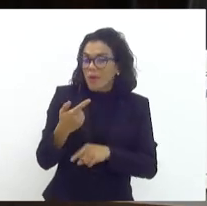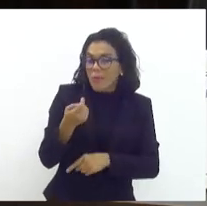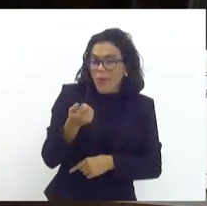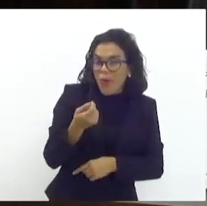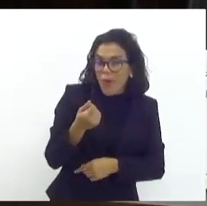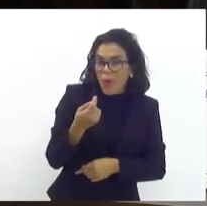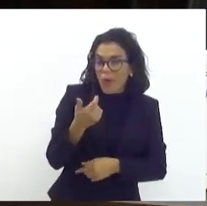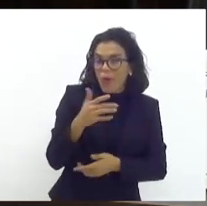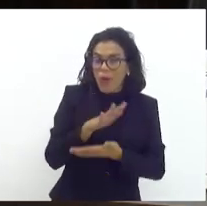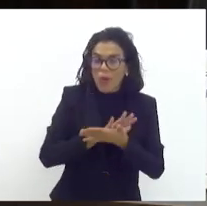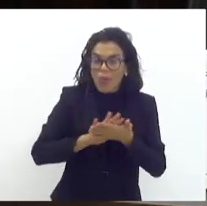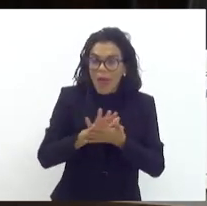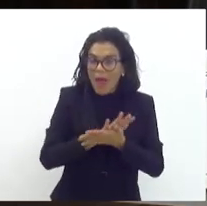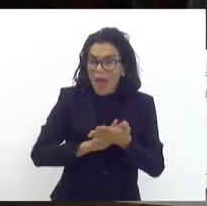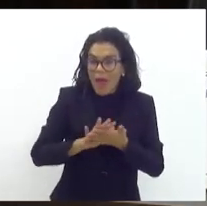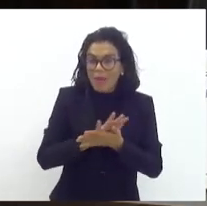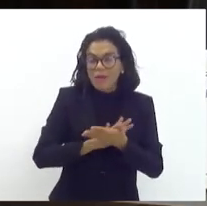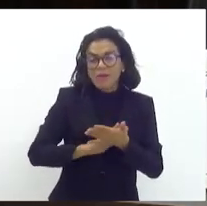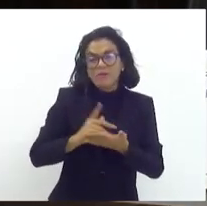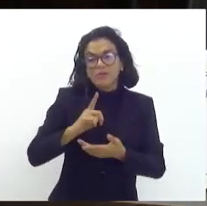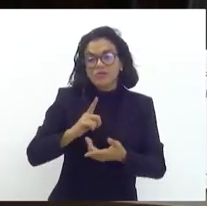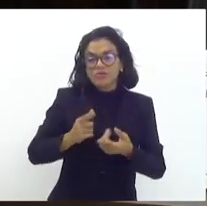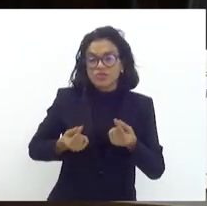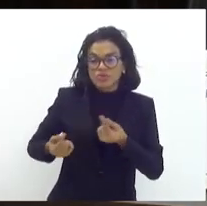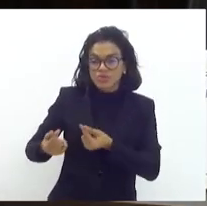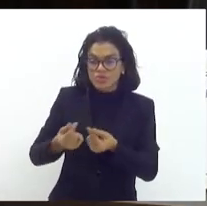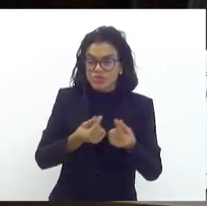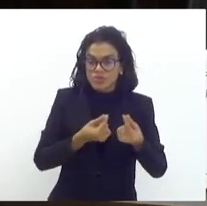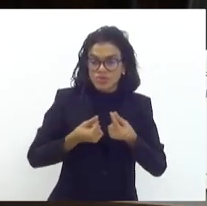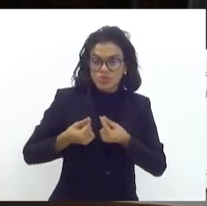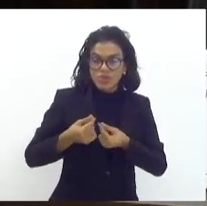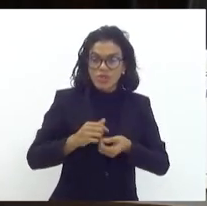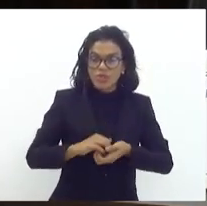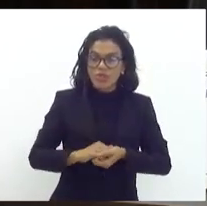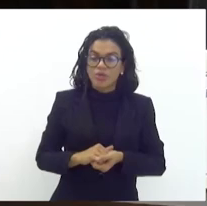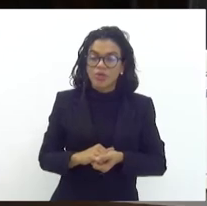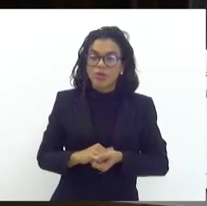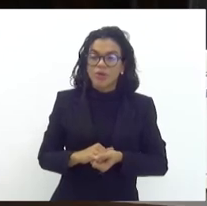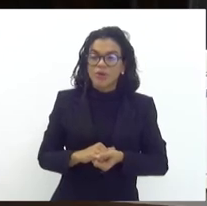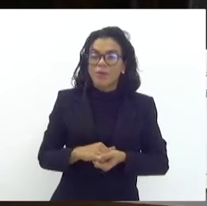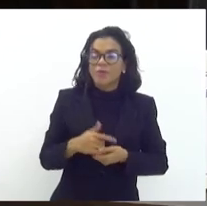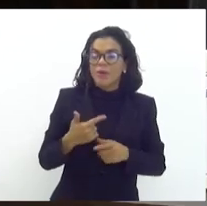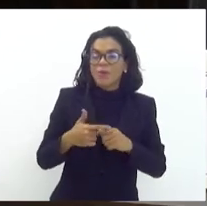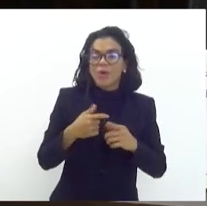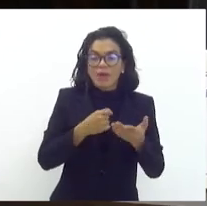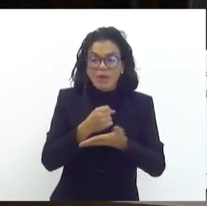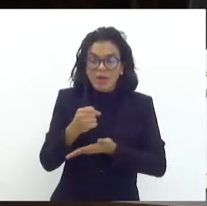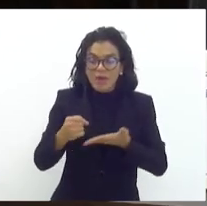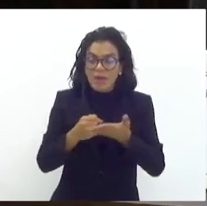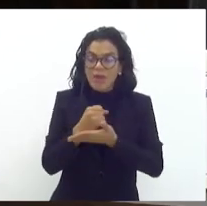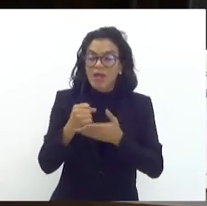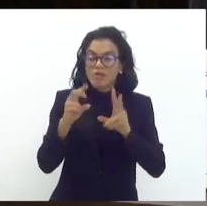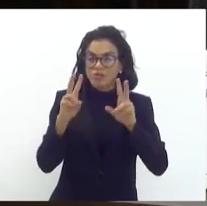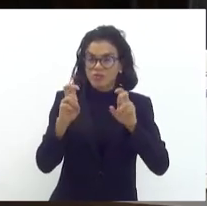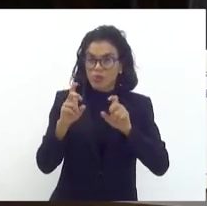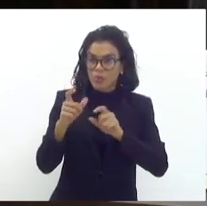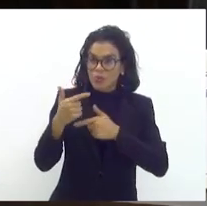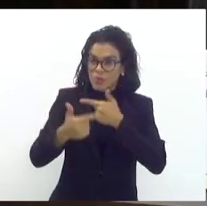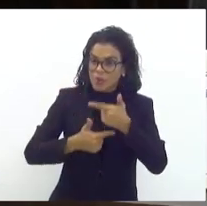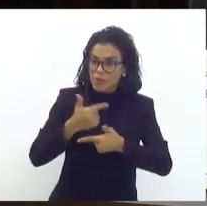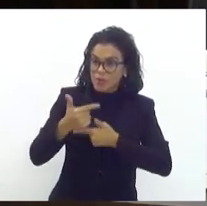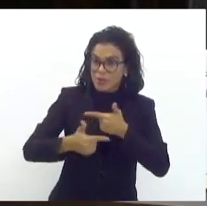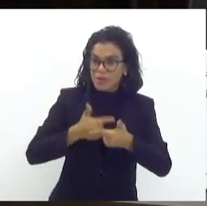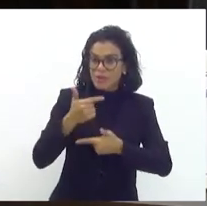tem sobre o faturamento a incidência de impostos porque é basicamente sobre os serviços eles ganham é